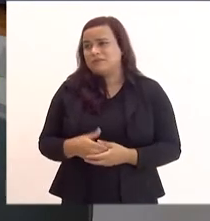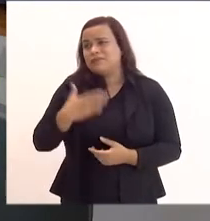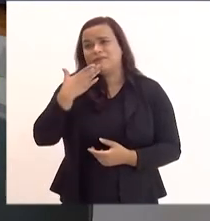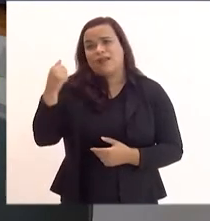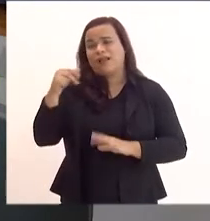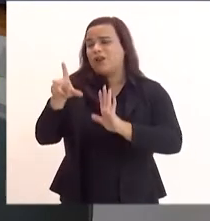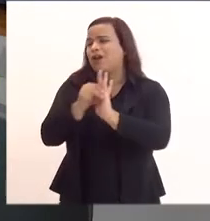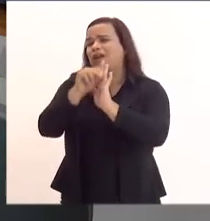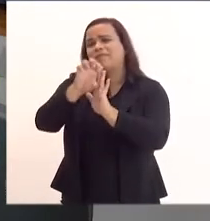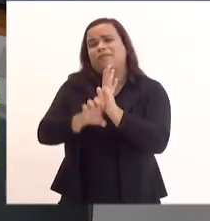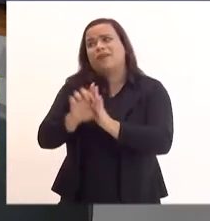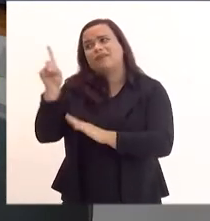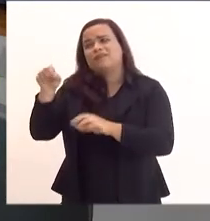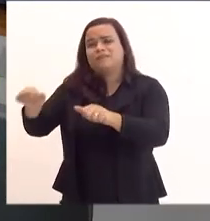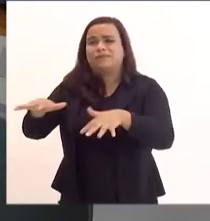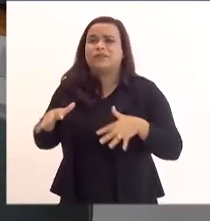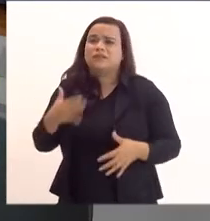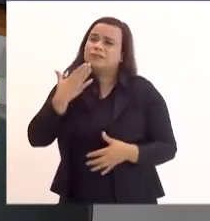no plenário,